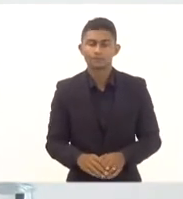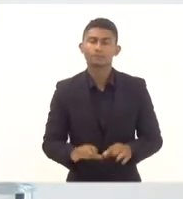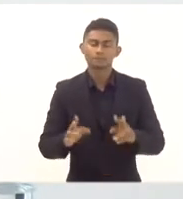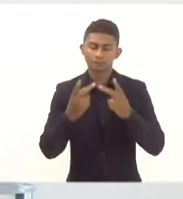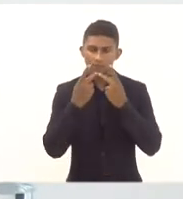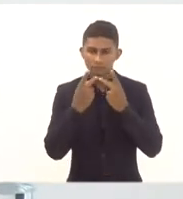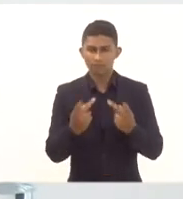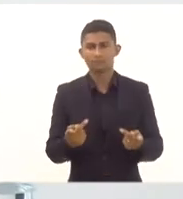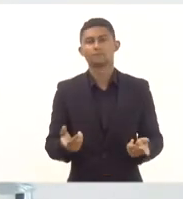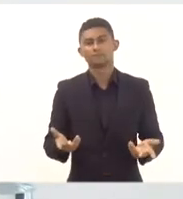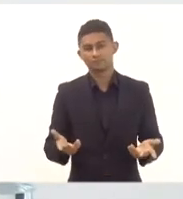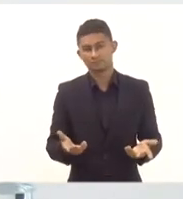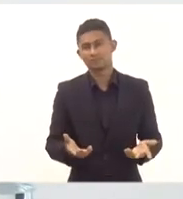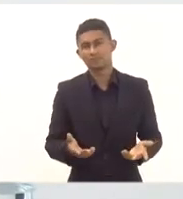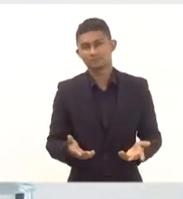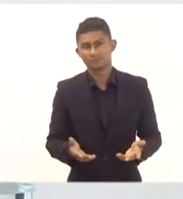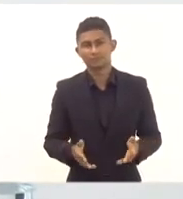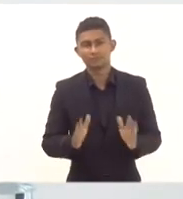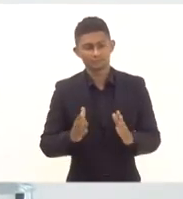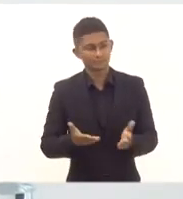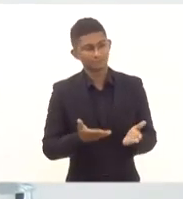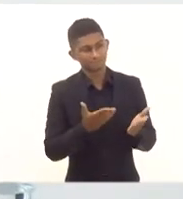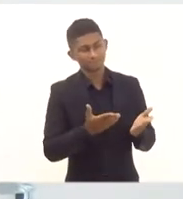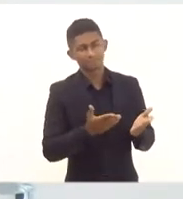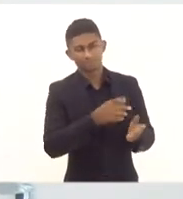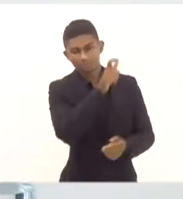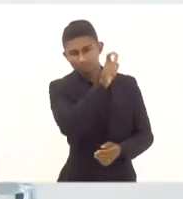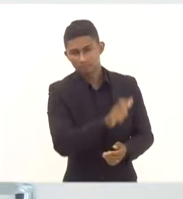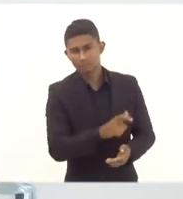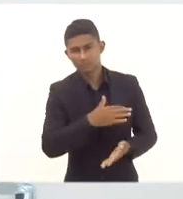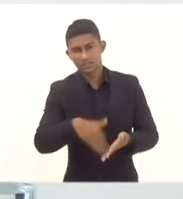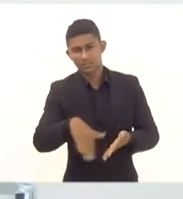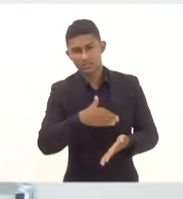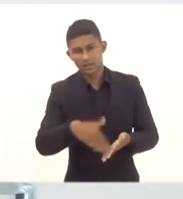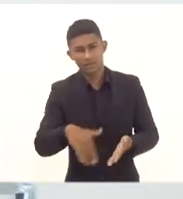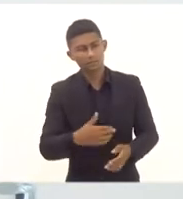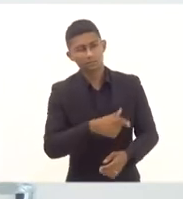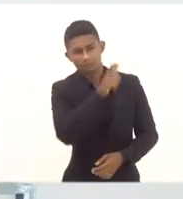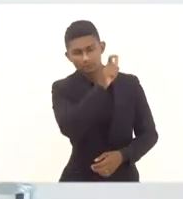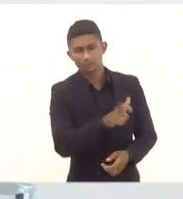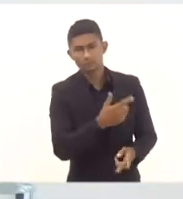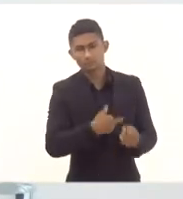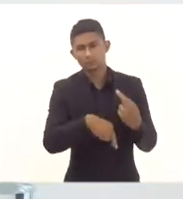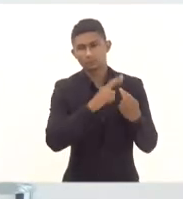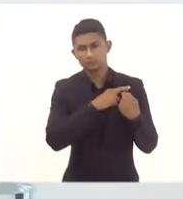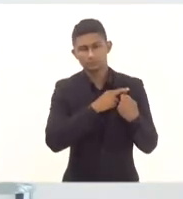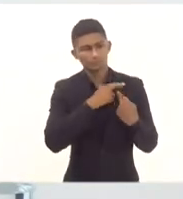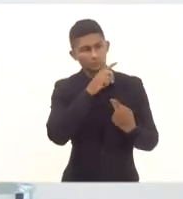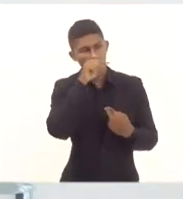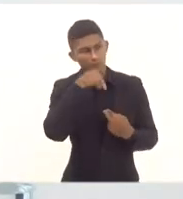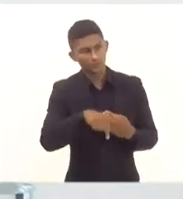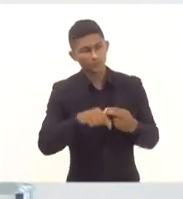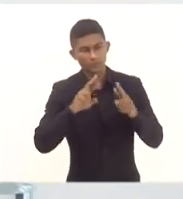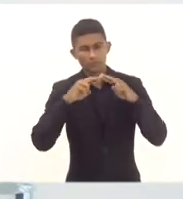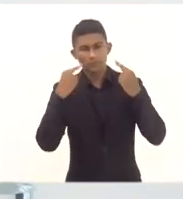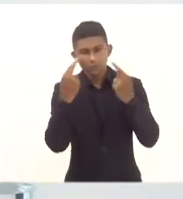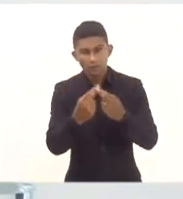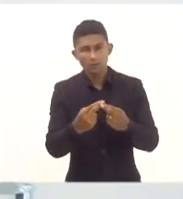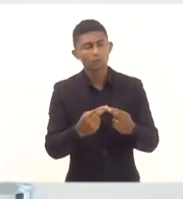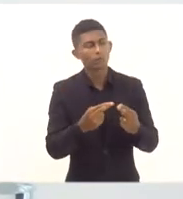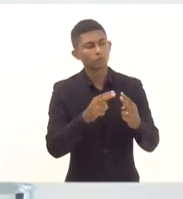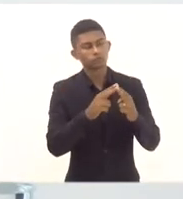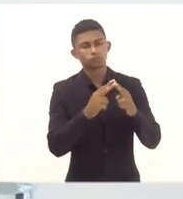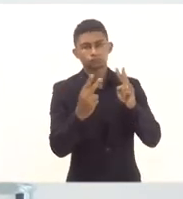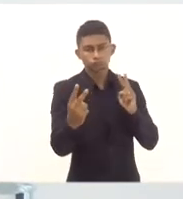esse comprometimento do Senhor secretário em aparecer nesta audiência uma audiência